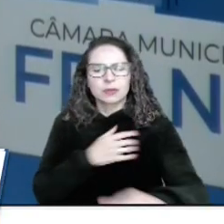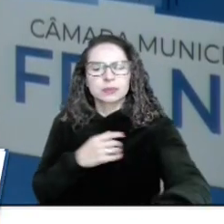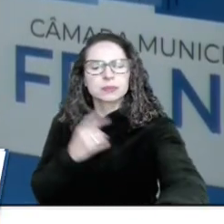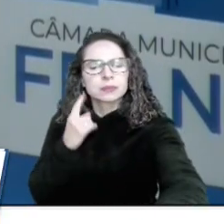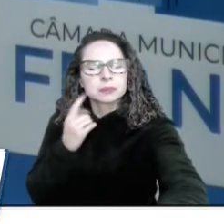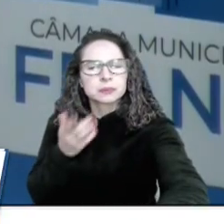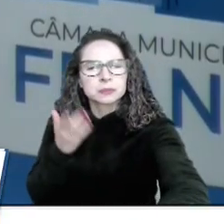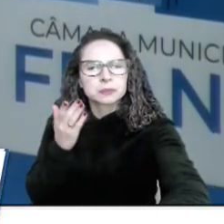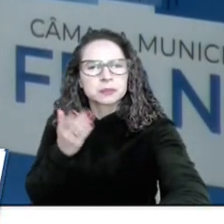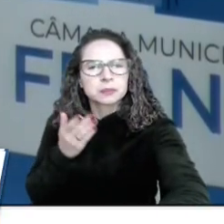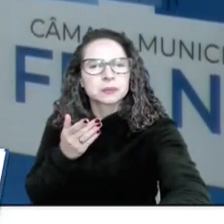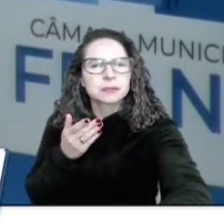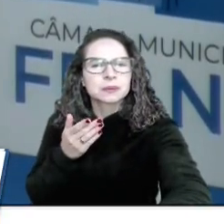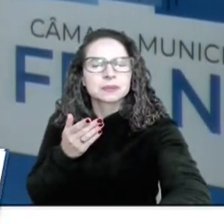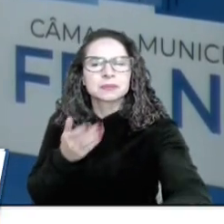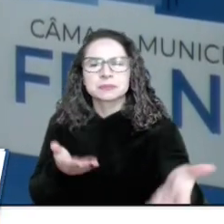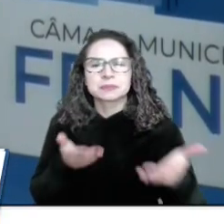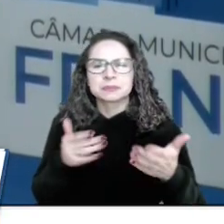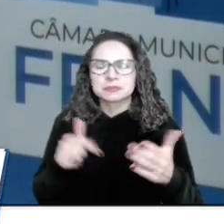Coronel.